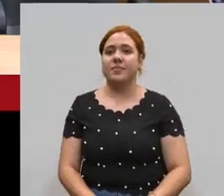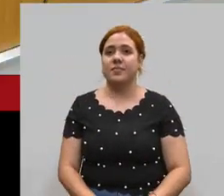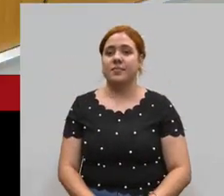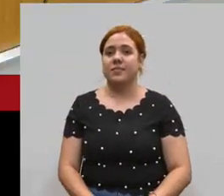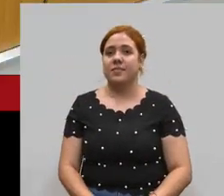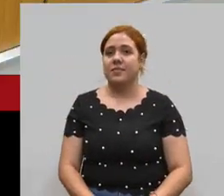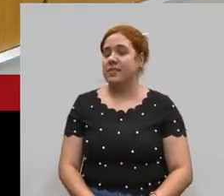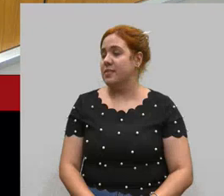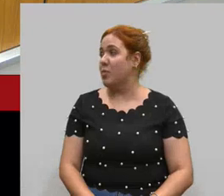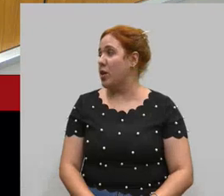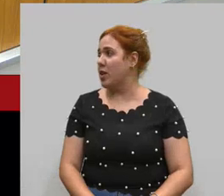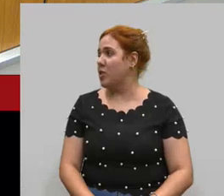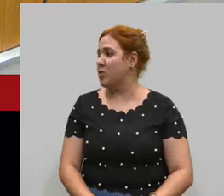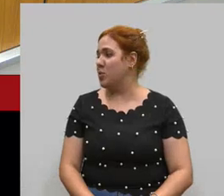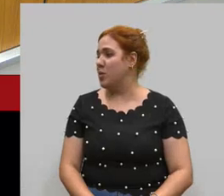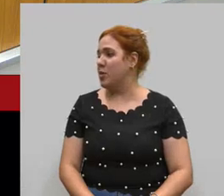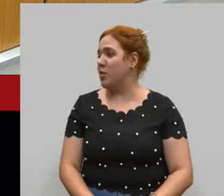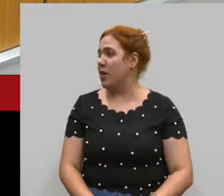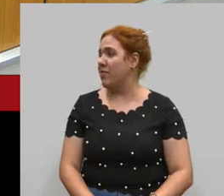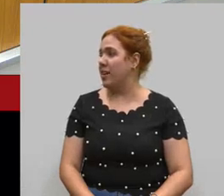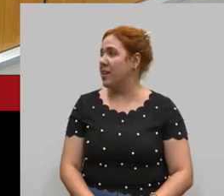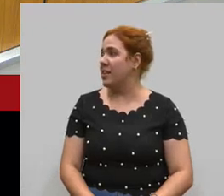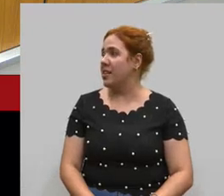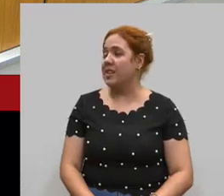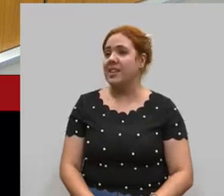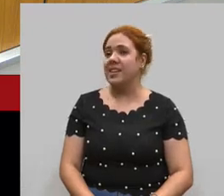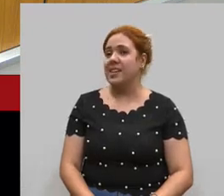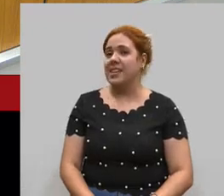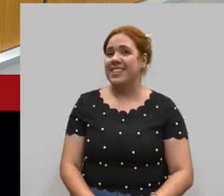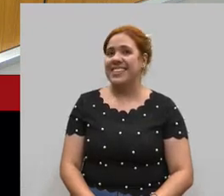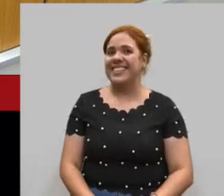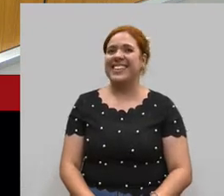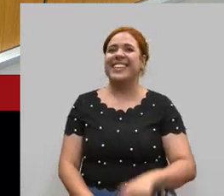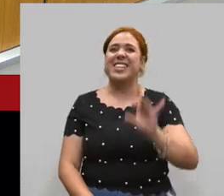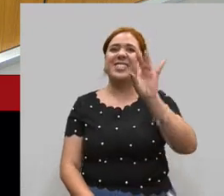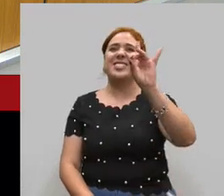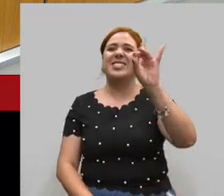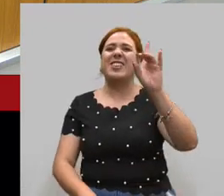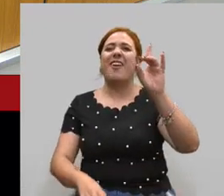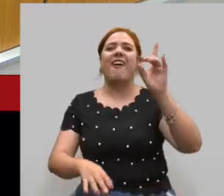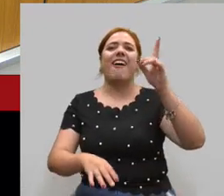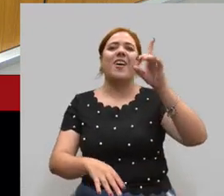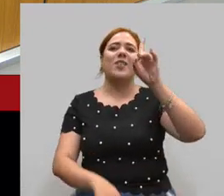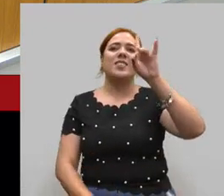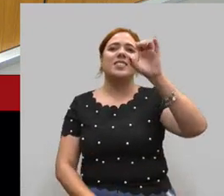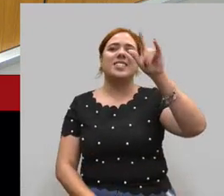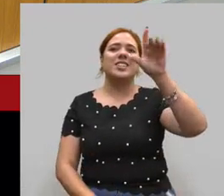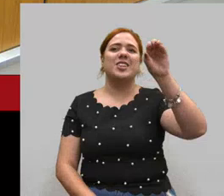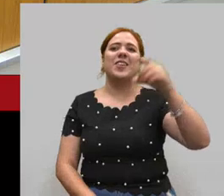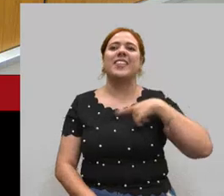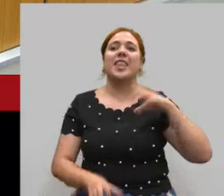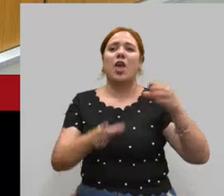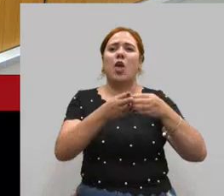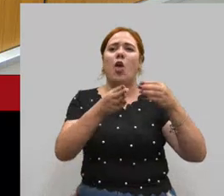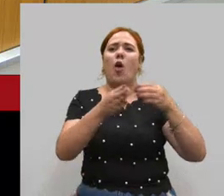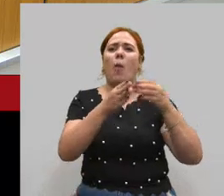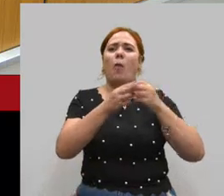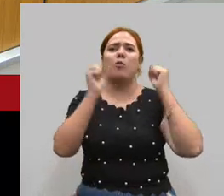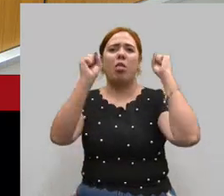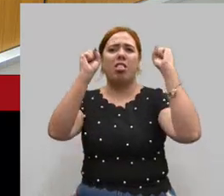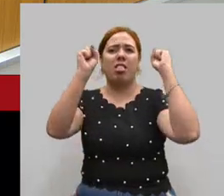obrigada tá vendo que não é só Claudio e Diego que tem torcida organizada não viu D Maurício